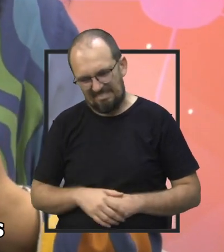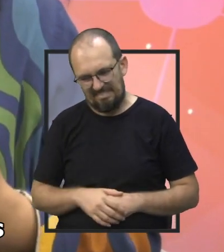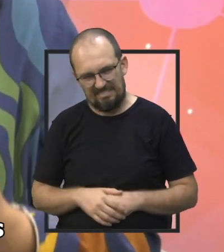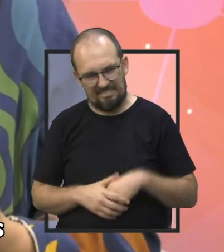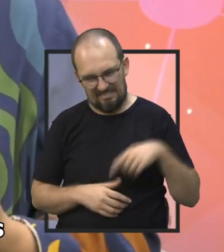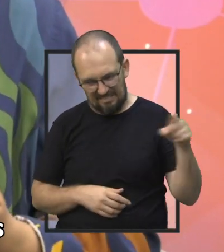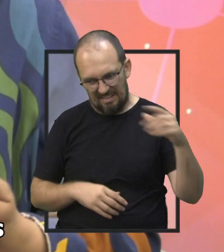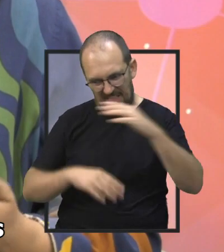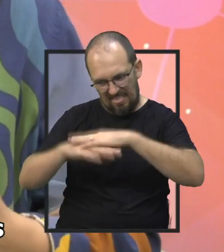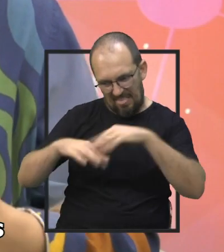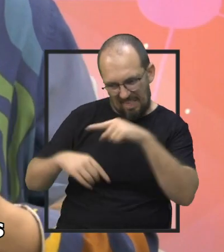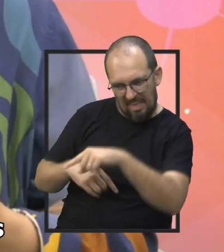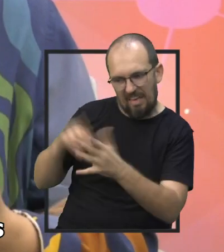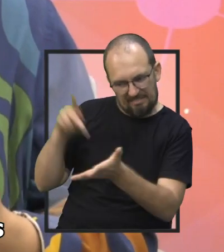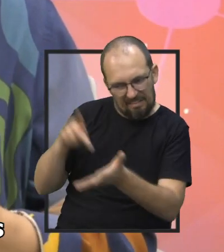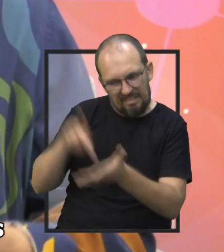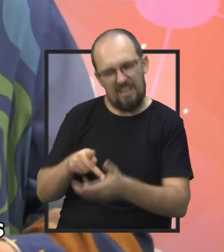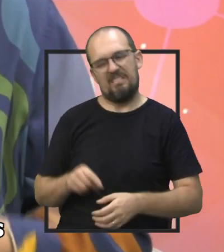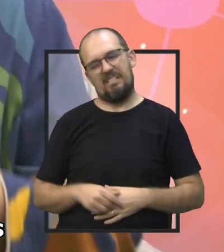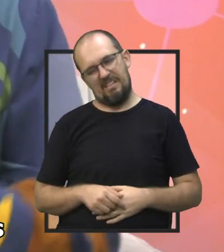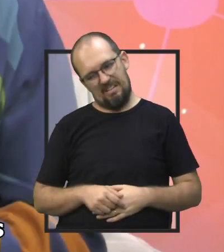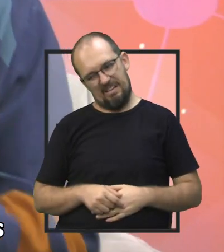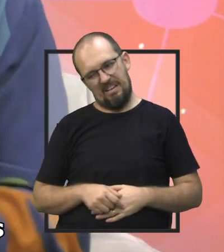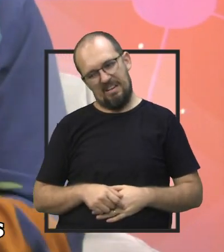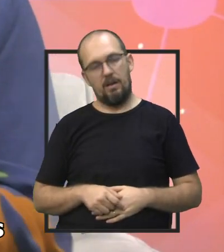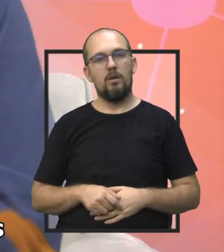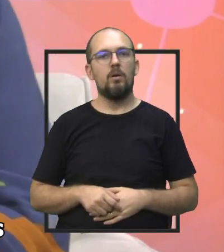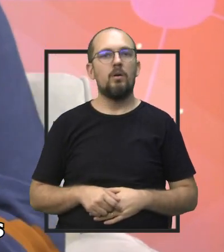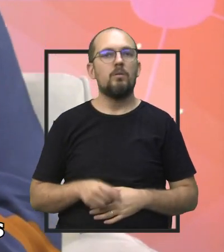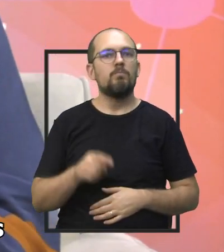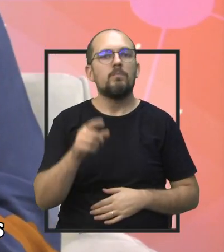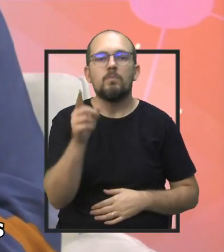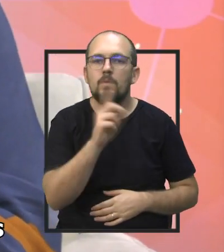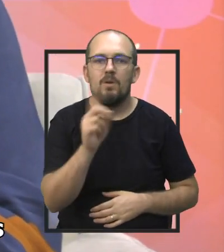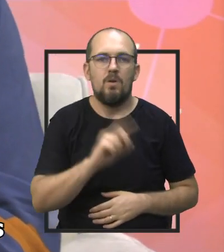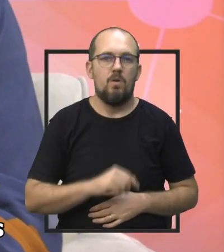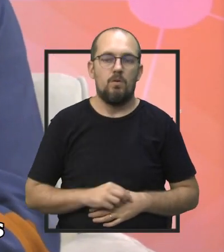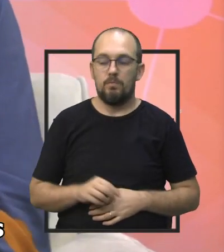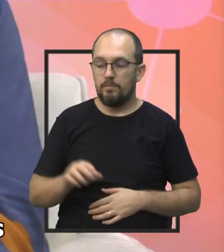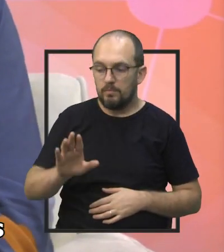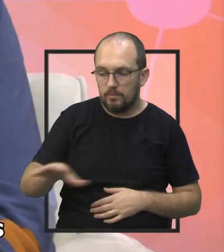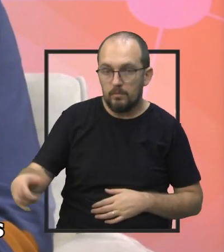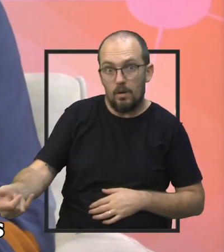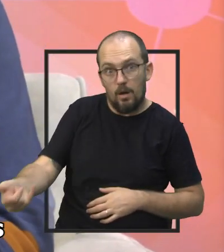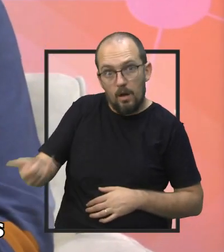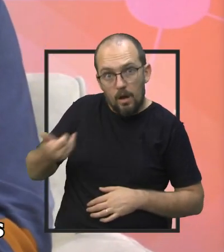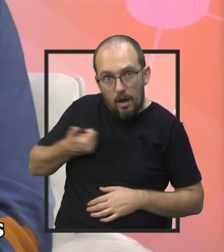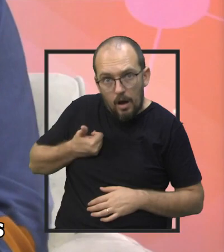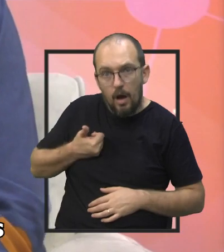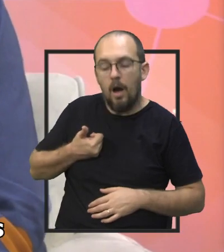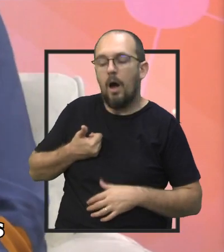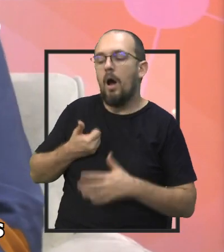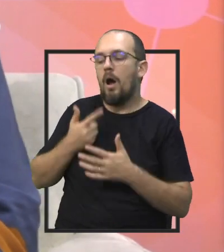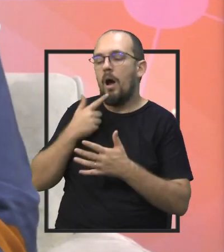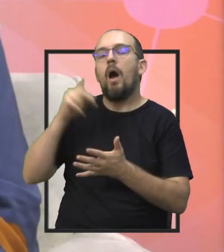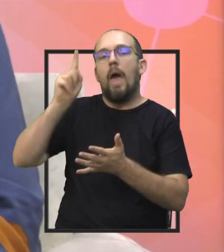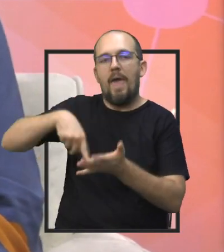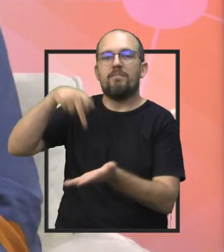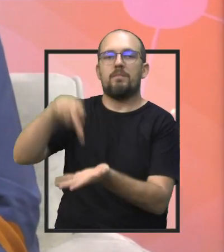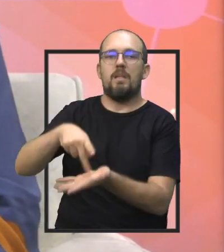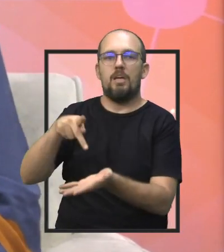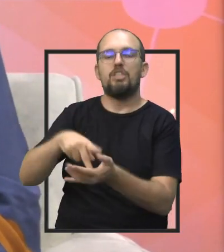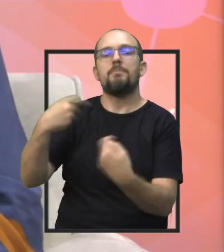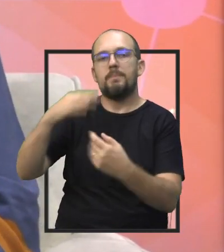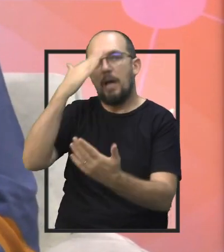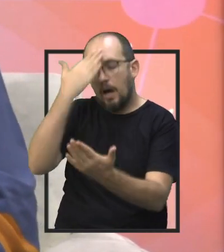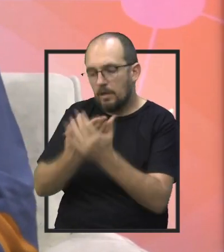certeza que você está me falando é verdade? Se a criança trouxe Se a criança trouxe essa demanda, é verdade, e ela